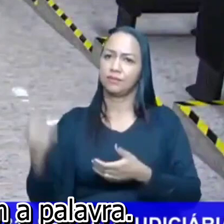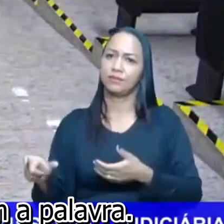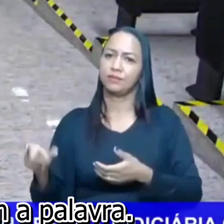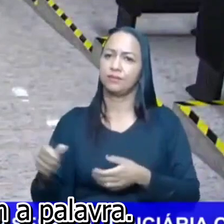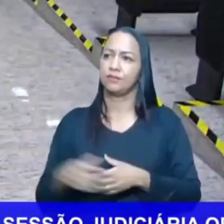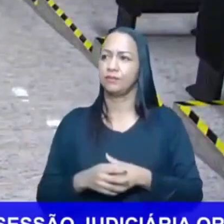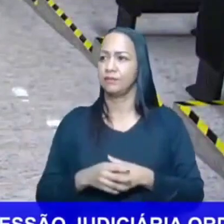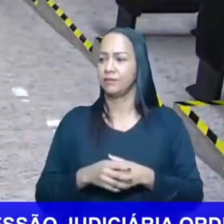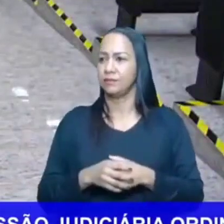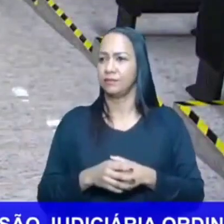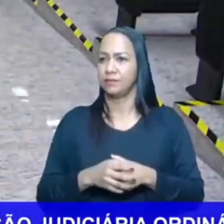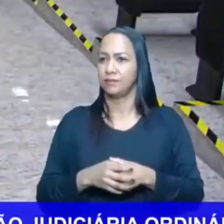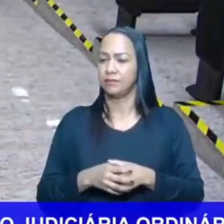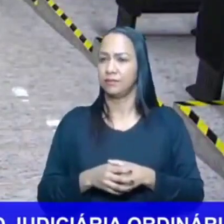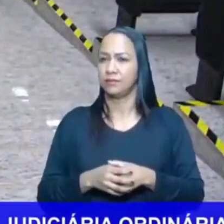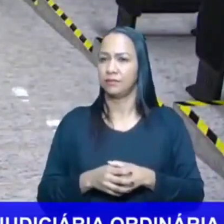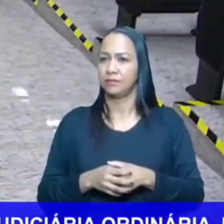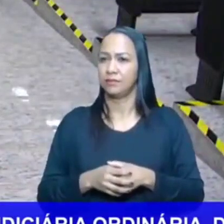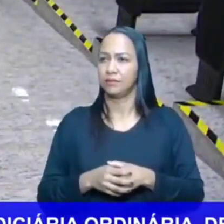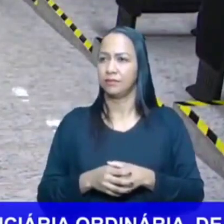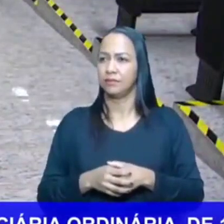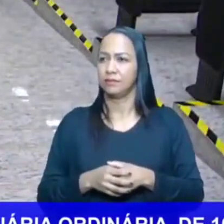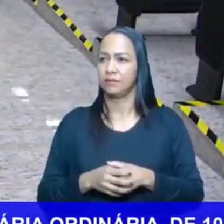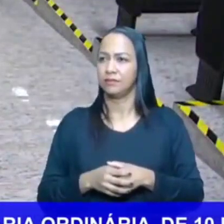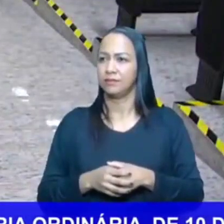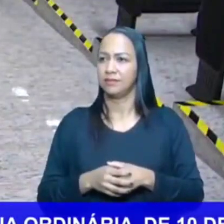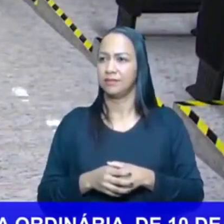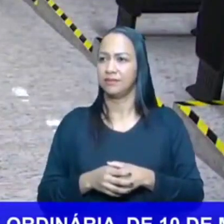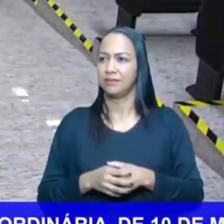Imagem ampla do plenário.